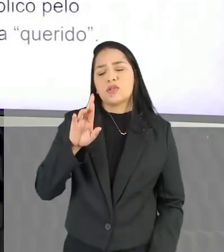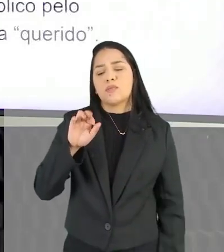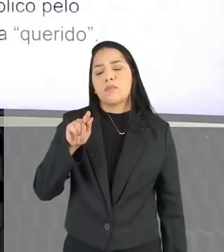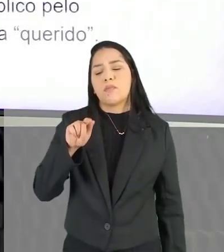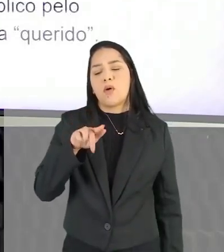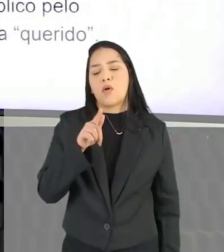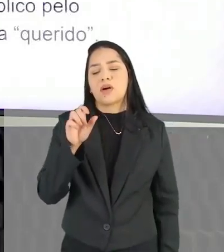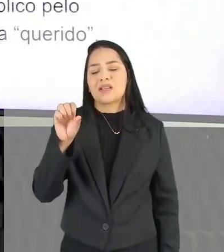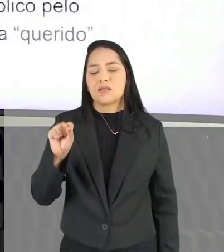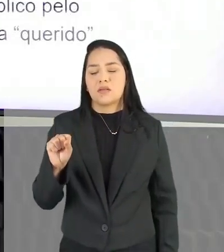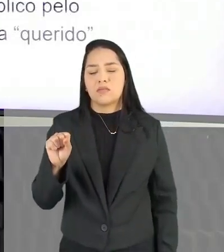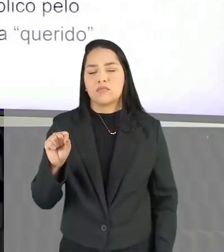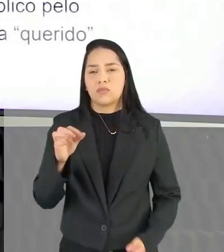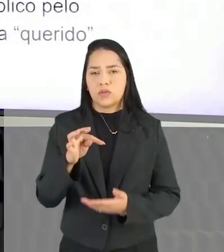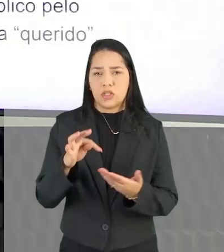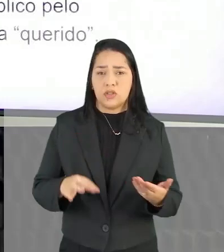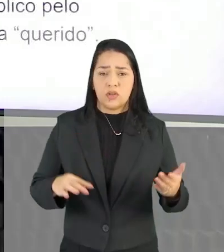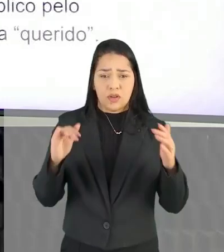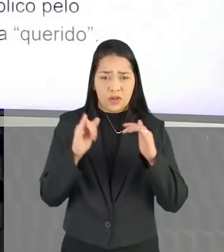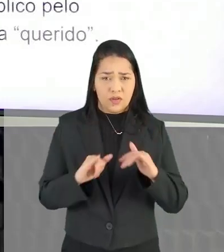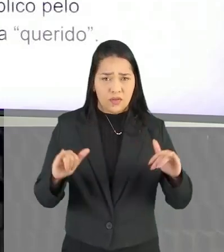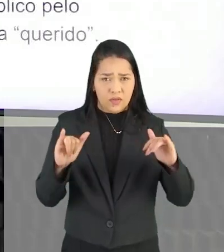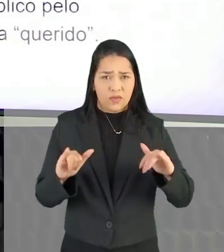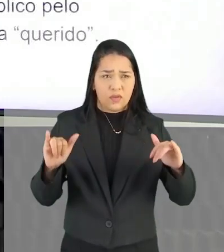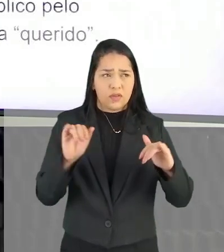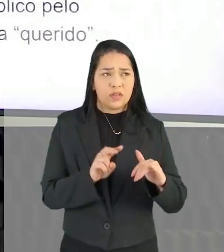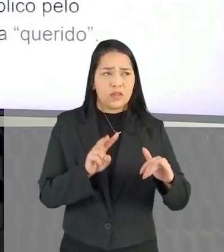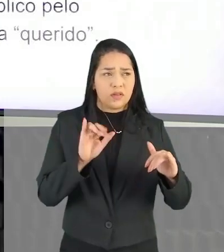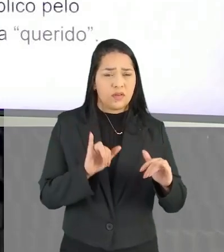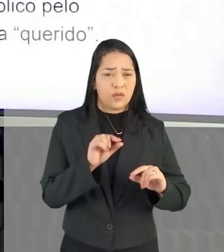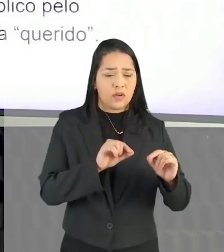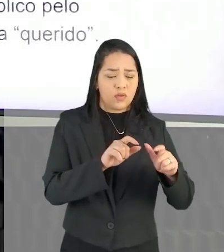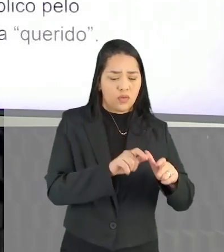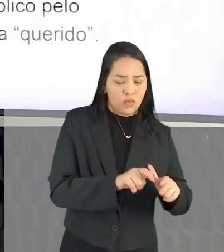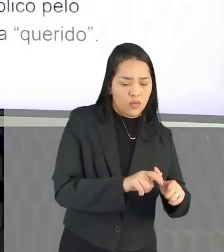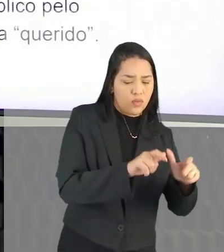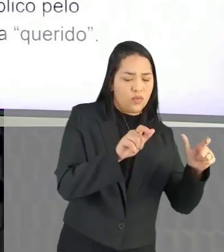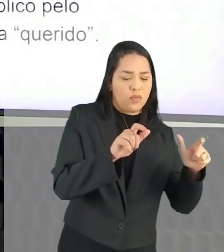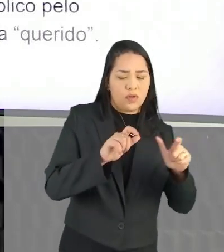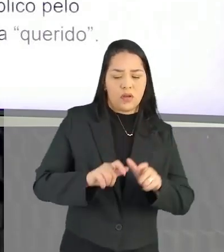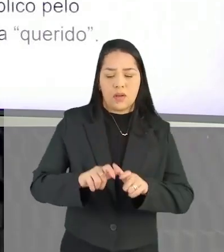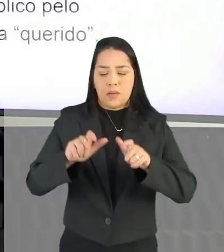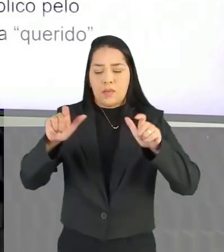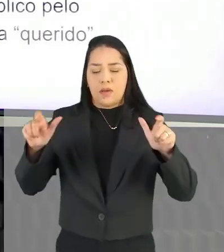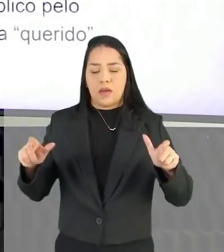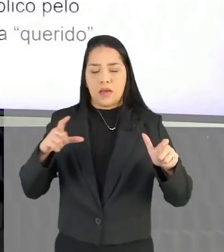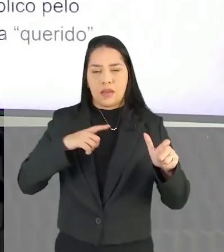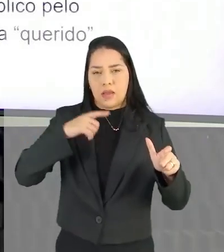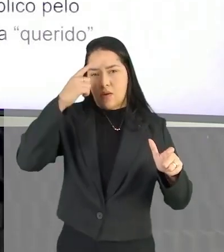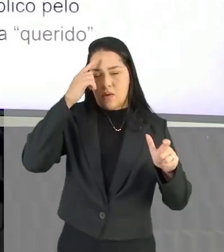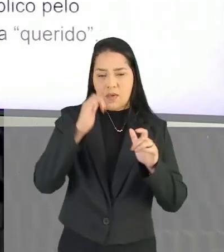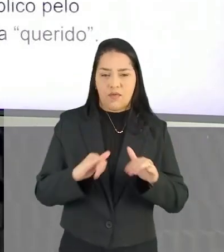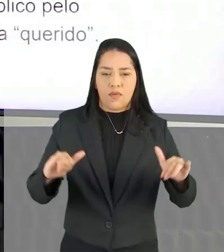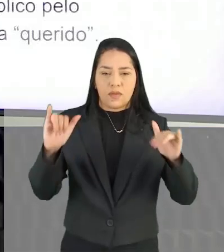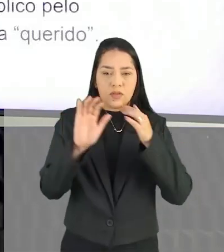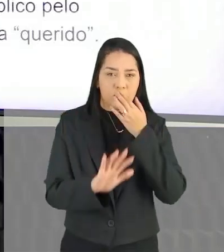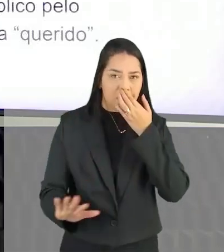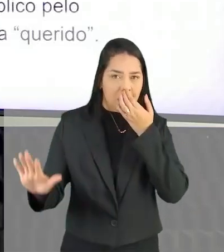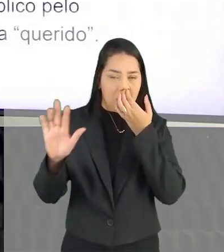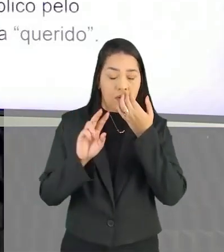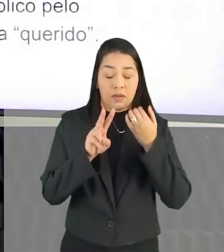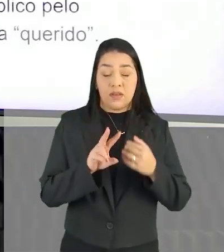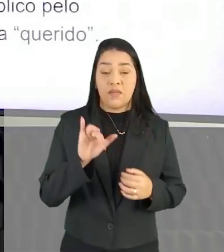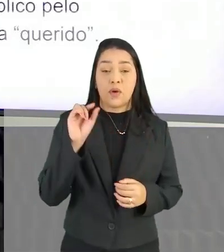progressão do texto, são informações que ele vai delineando do micro até chegar no macro, para a gente ter uma informação geral que